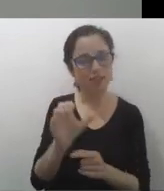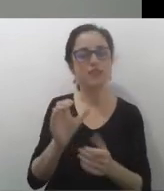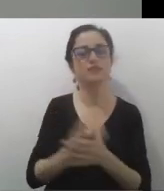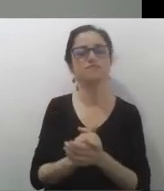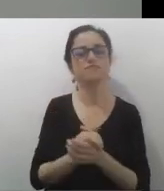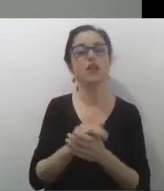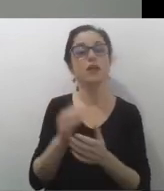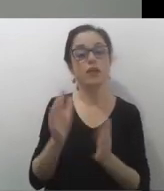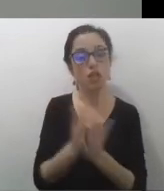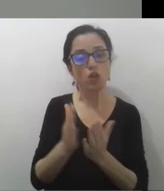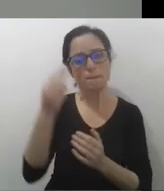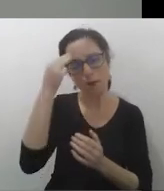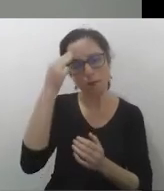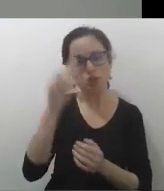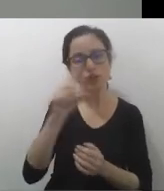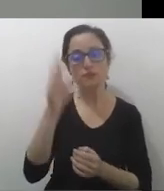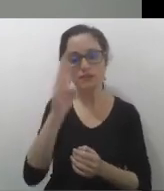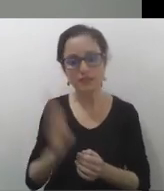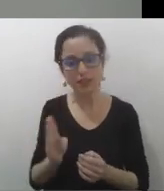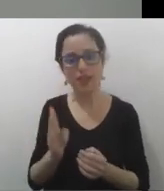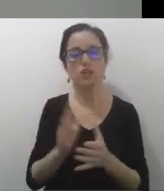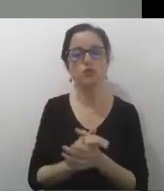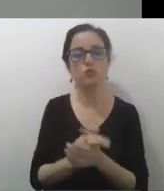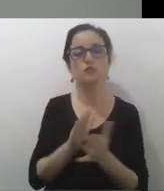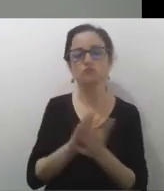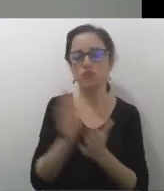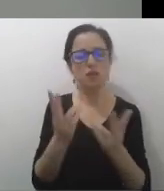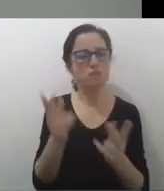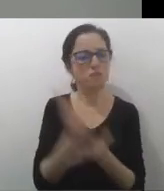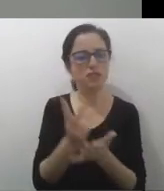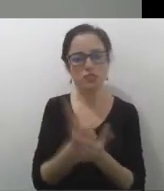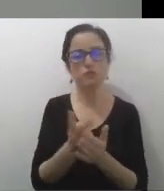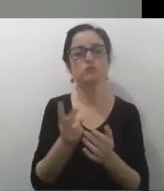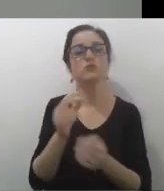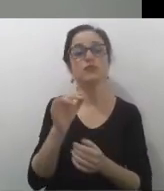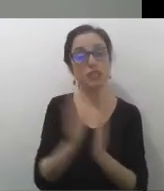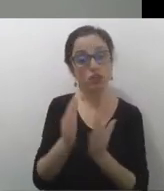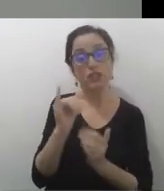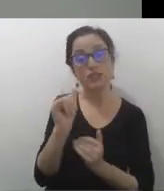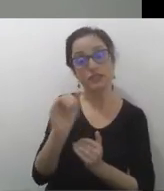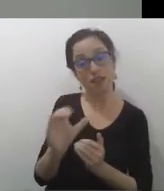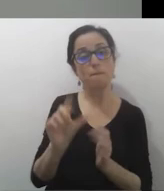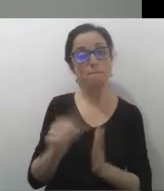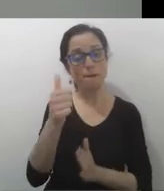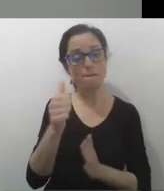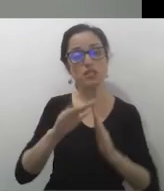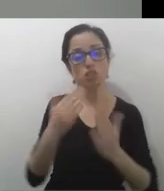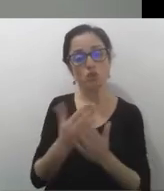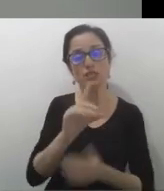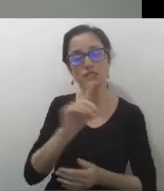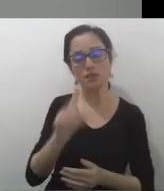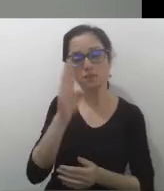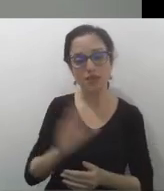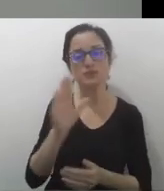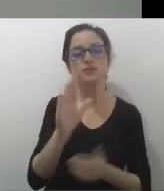Senac, e do livro Memórias do Design Brasileiro, pela mesma editora, o livro IAC, Primeira Escola de